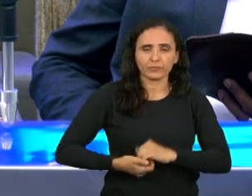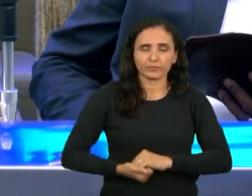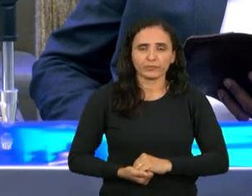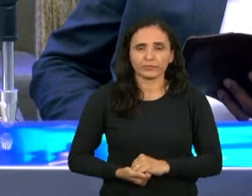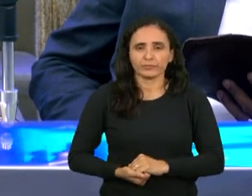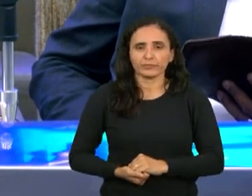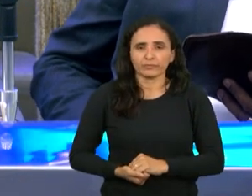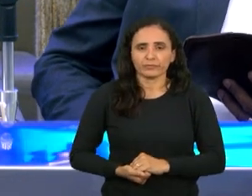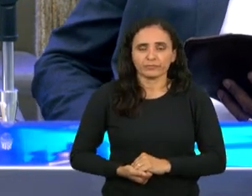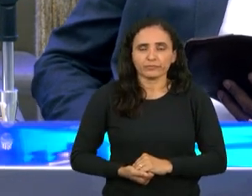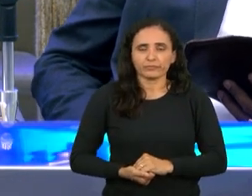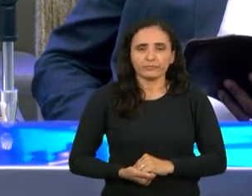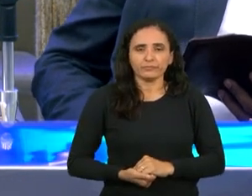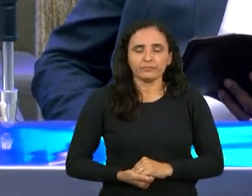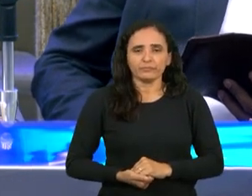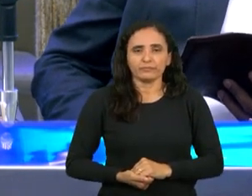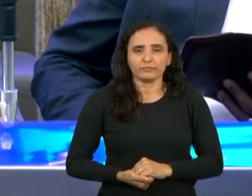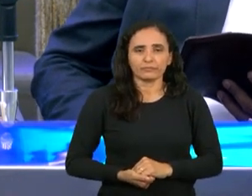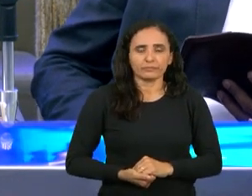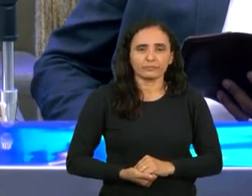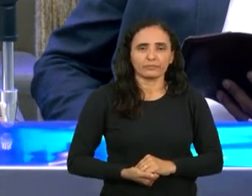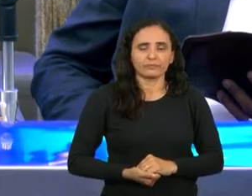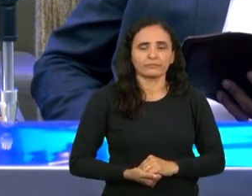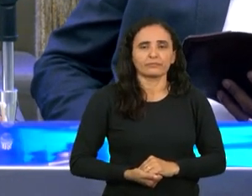de sermos do Senhor